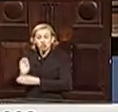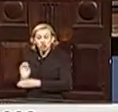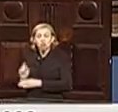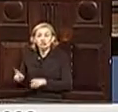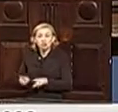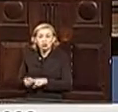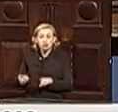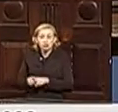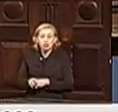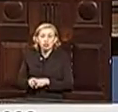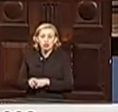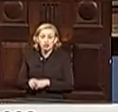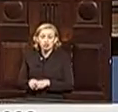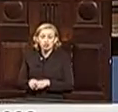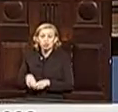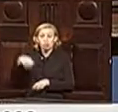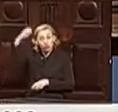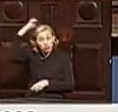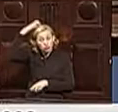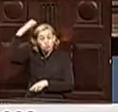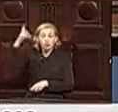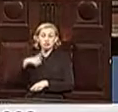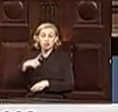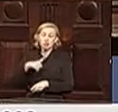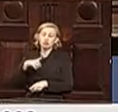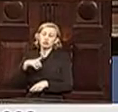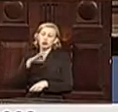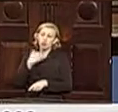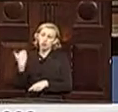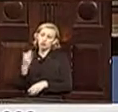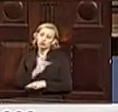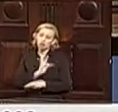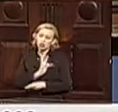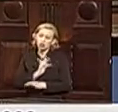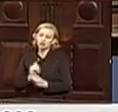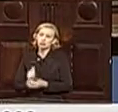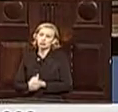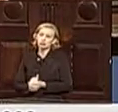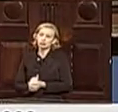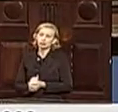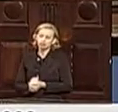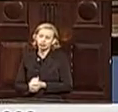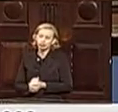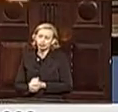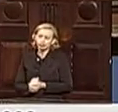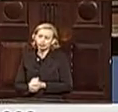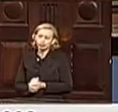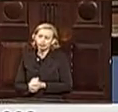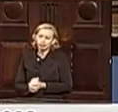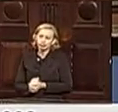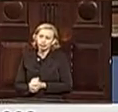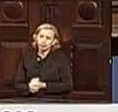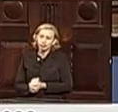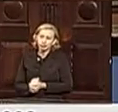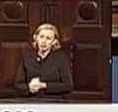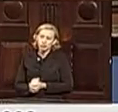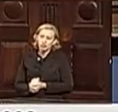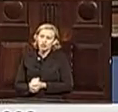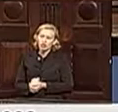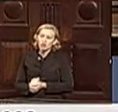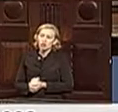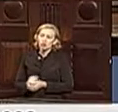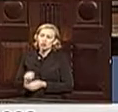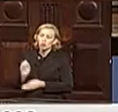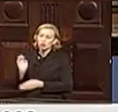contribui para a morte de seus policiais. O Estado também contribui para a morte das pessoas que